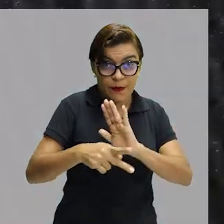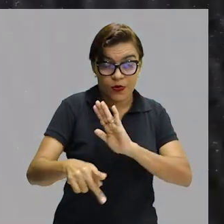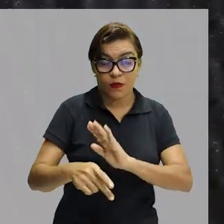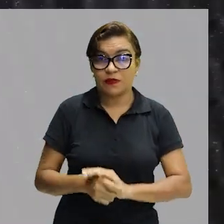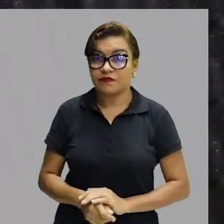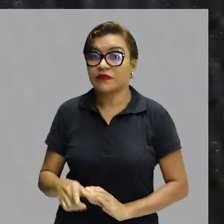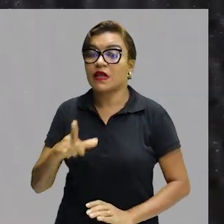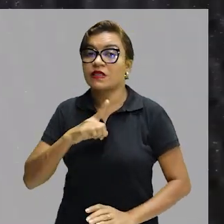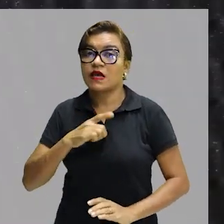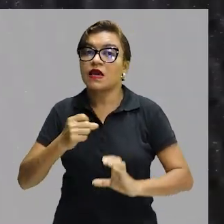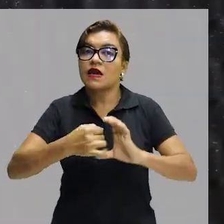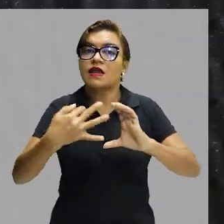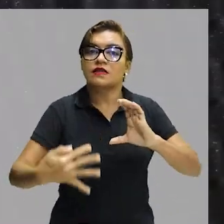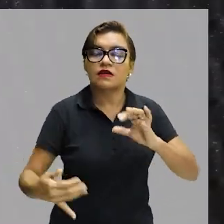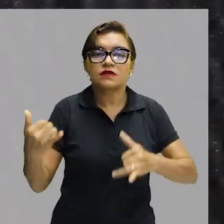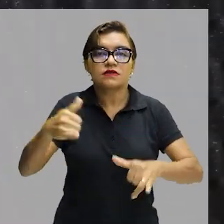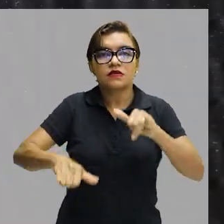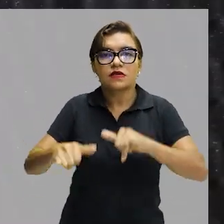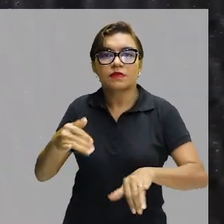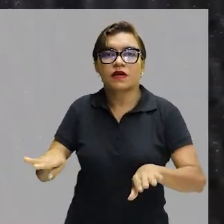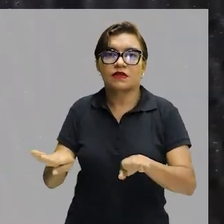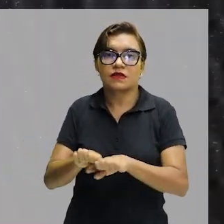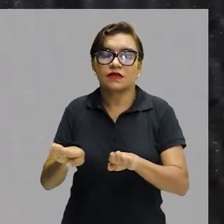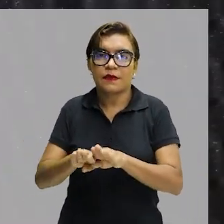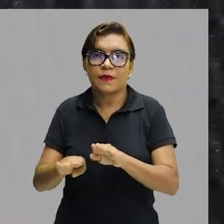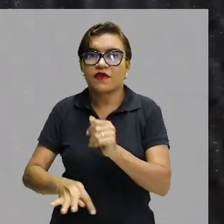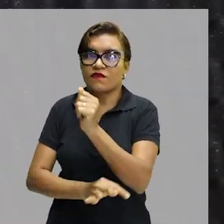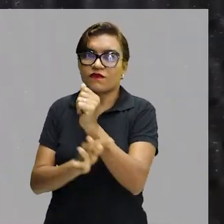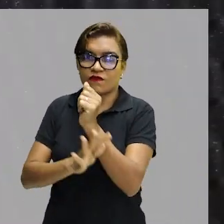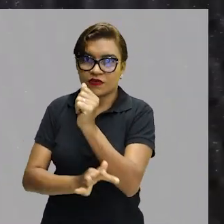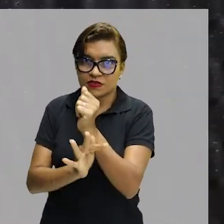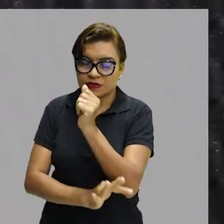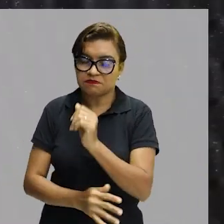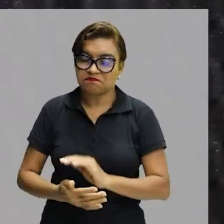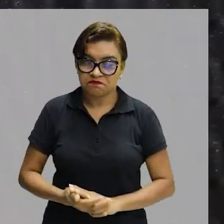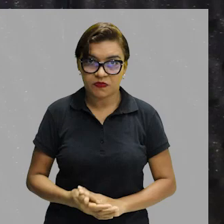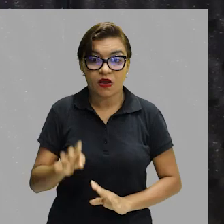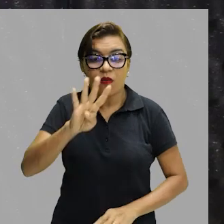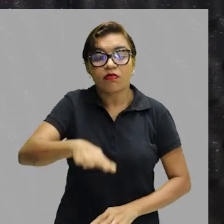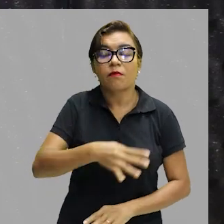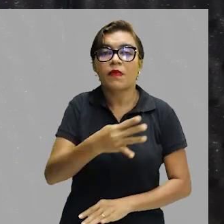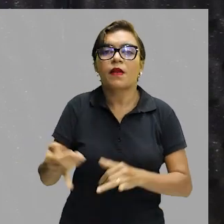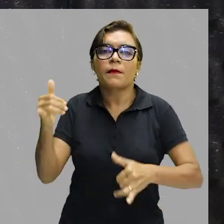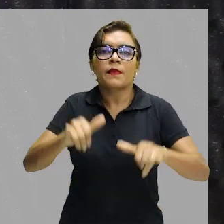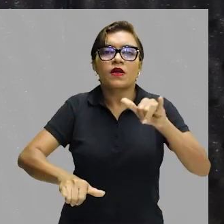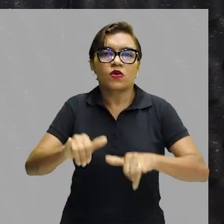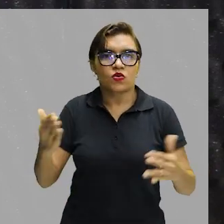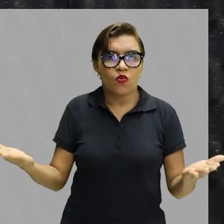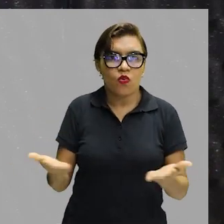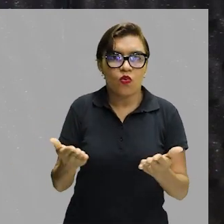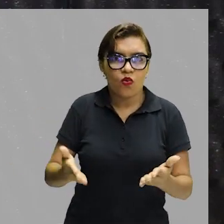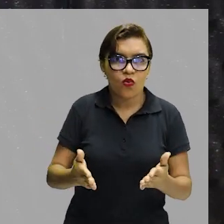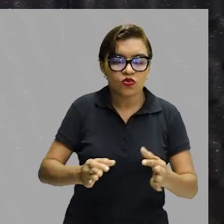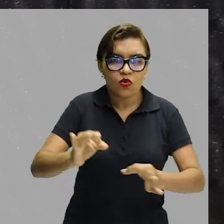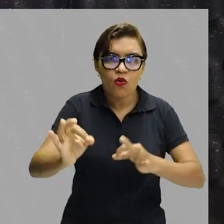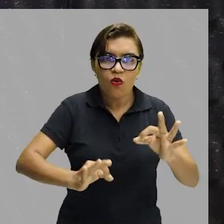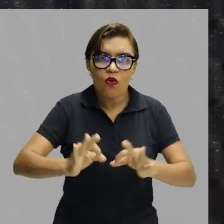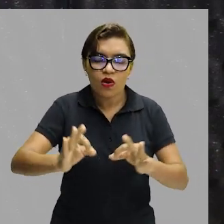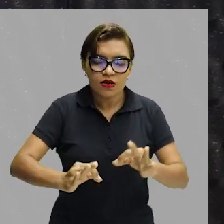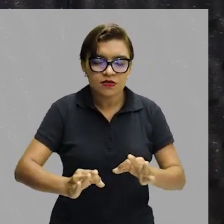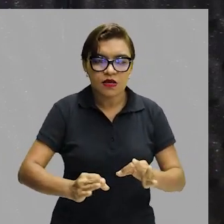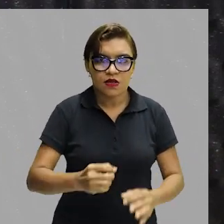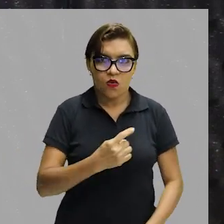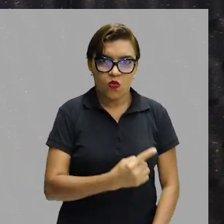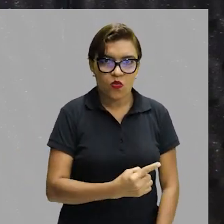propriedades químicas quanto propriedades físicas. Então, a tabela periódica atual ela está organizada na ordem